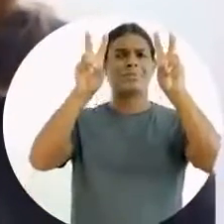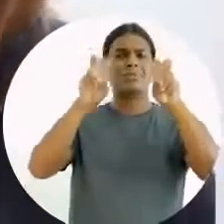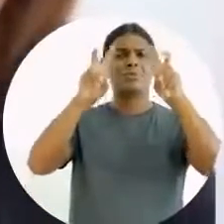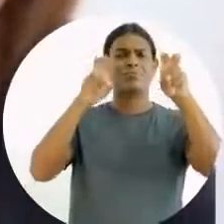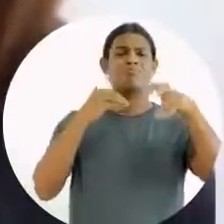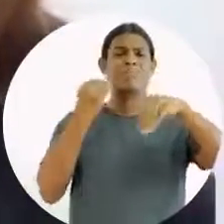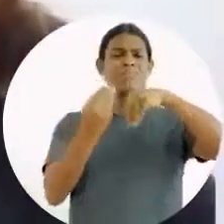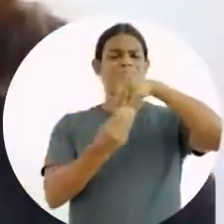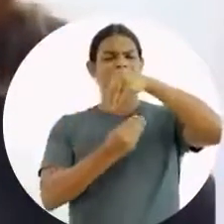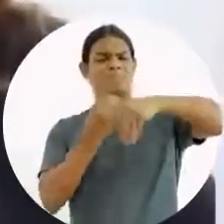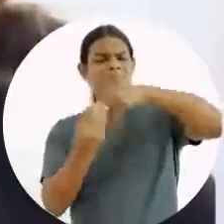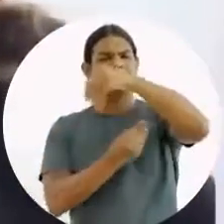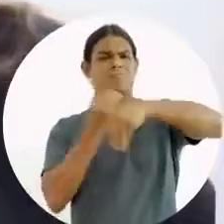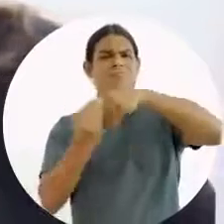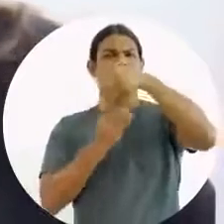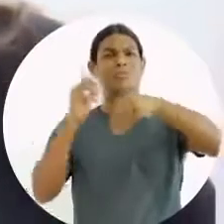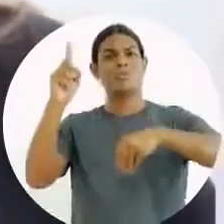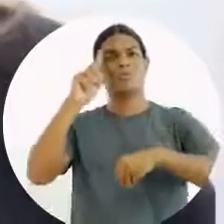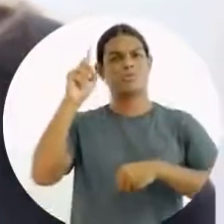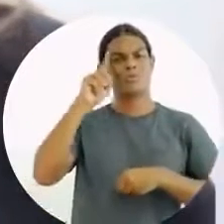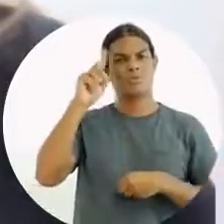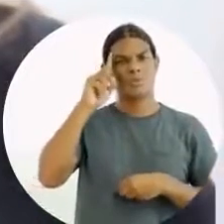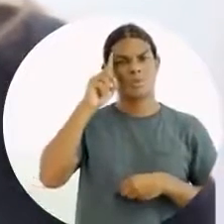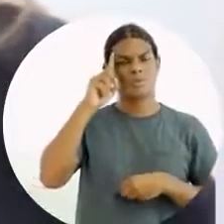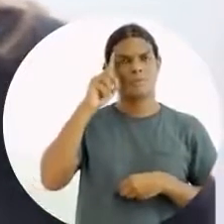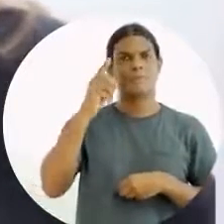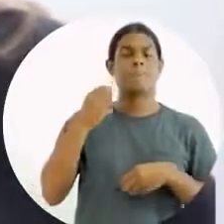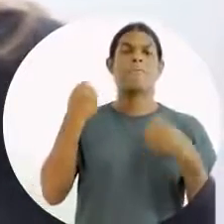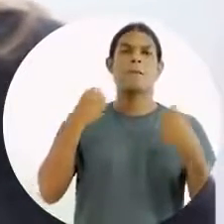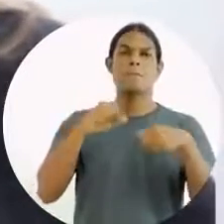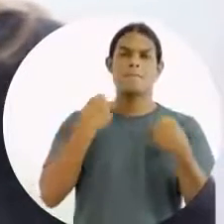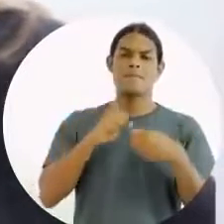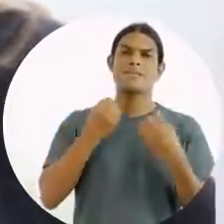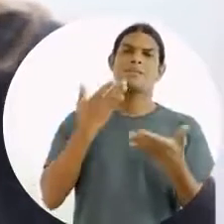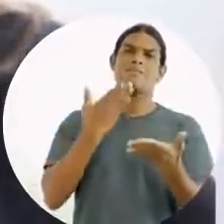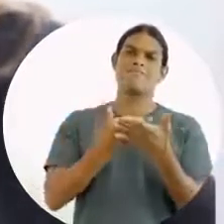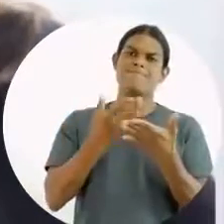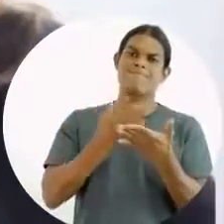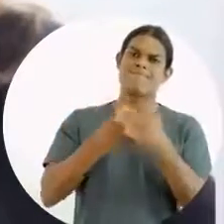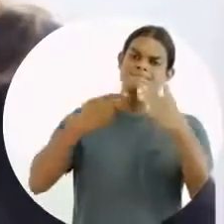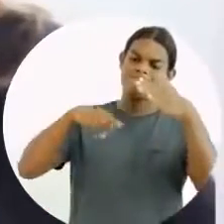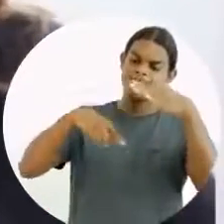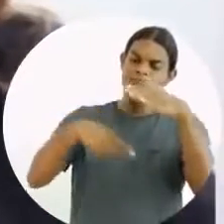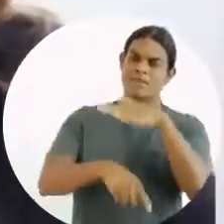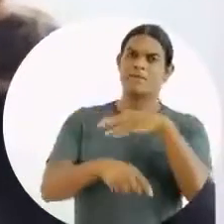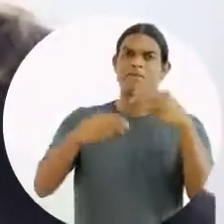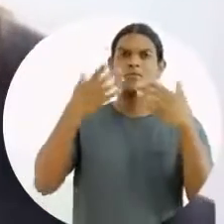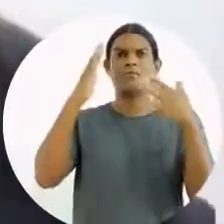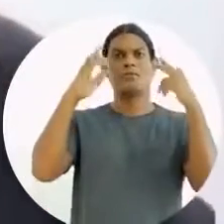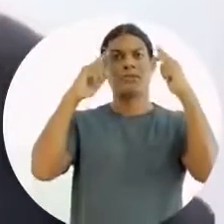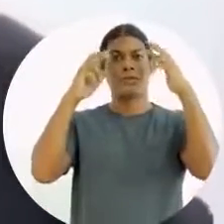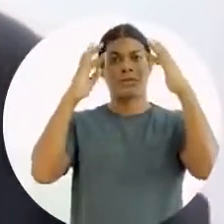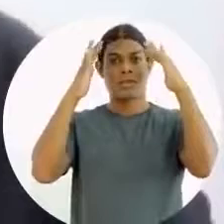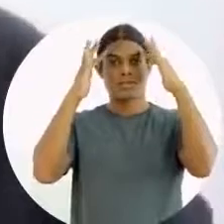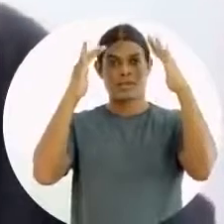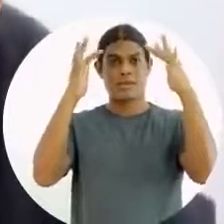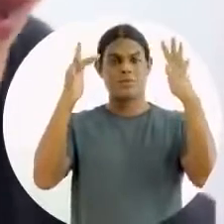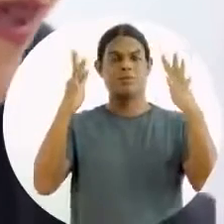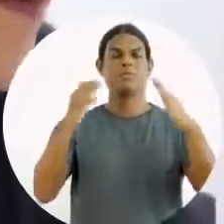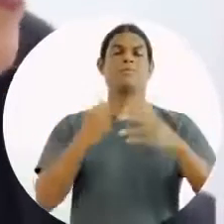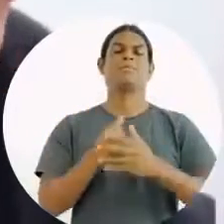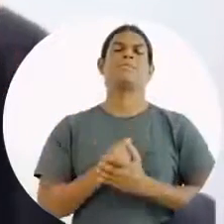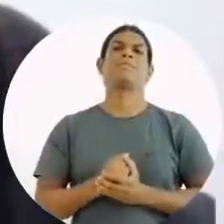dia, confundimos, e na teoria é muito importante a gente saber exatamente o que cada tema significa.